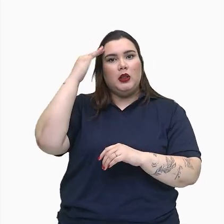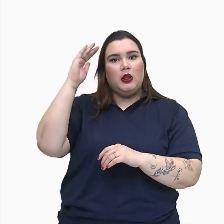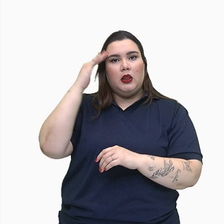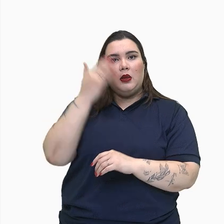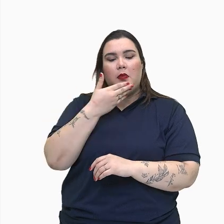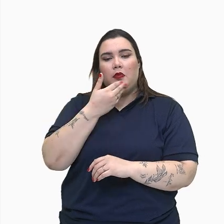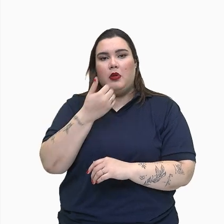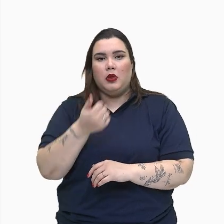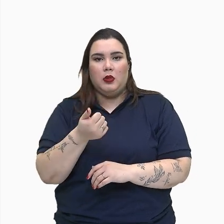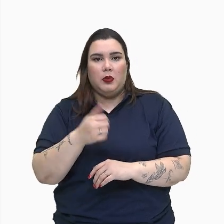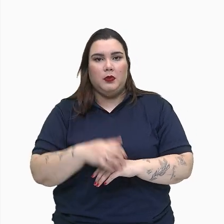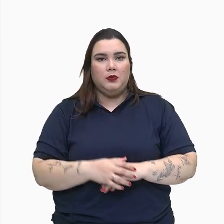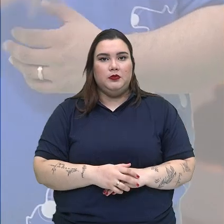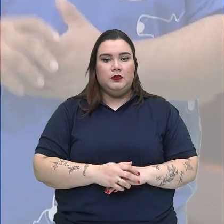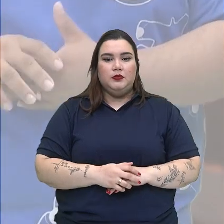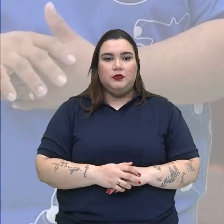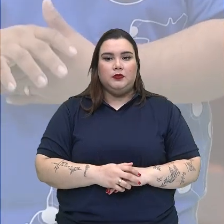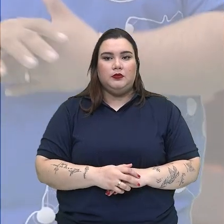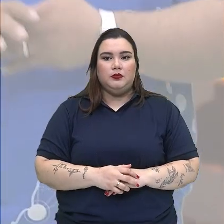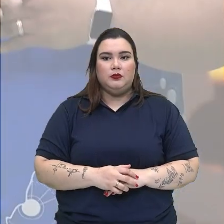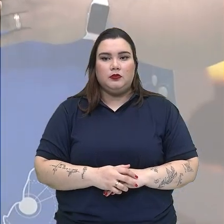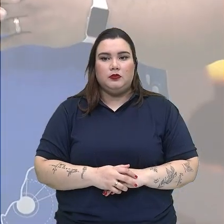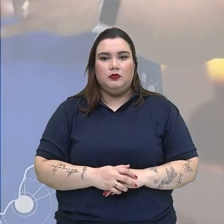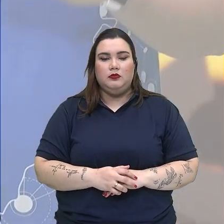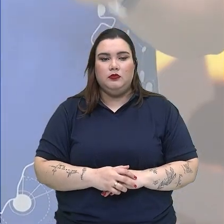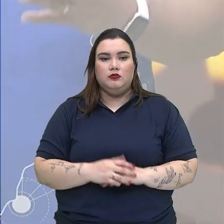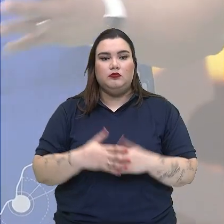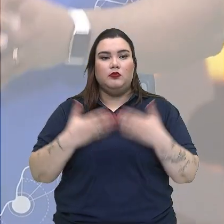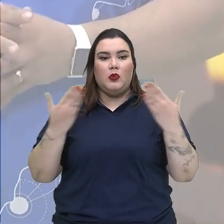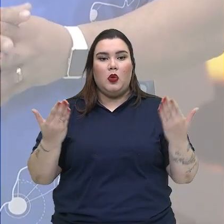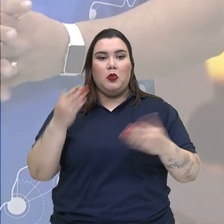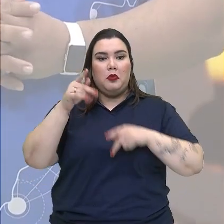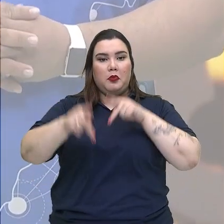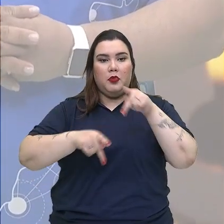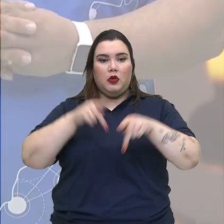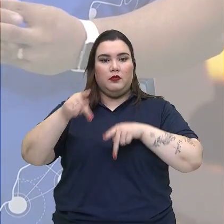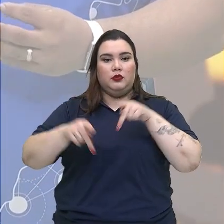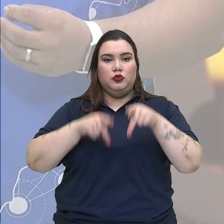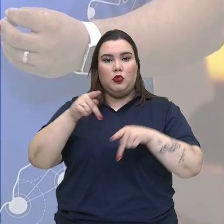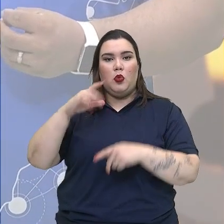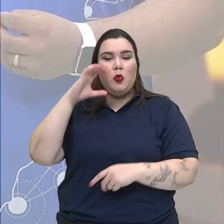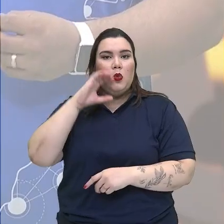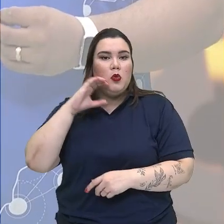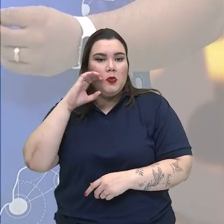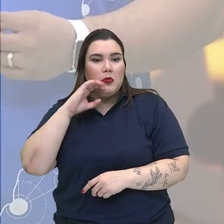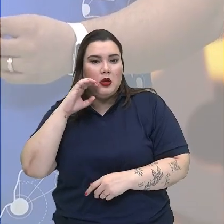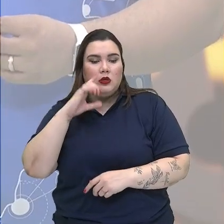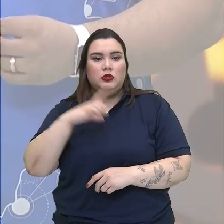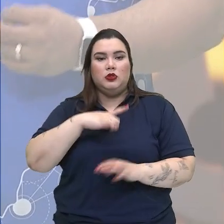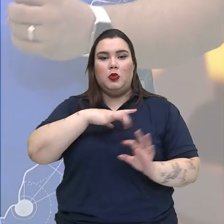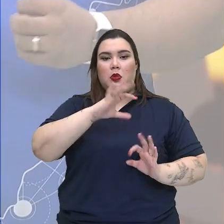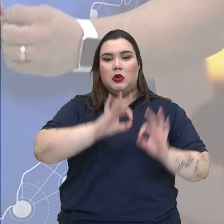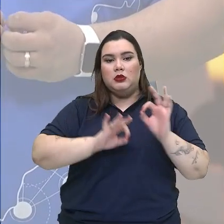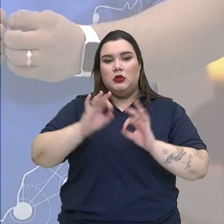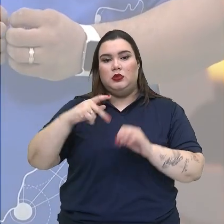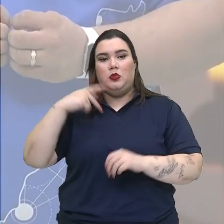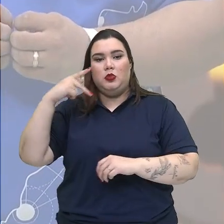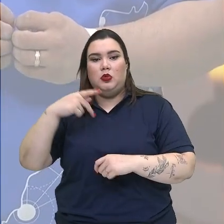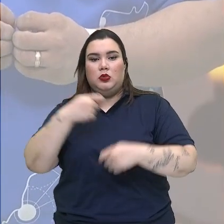eles. Então vamos lá. Os povos pré-colombianos, organização política, econômica, social